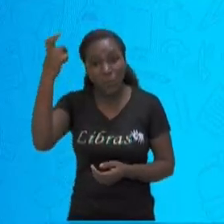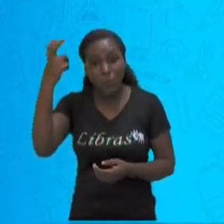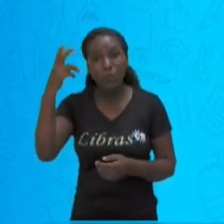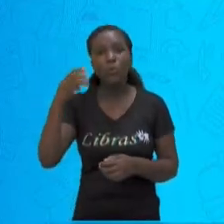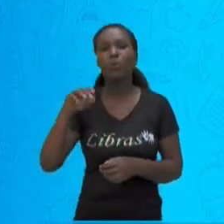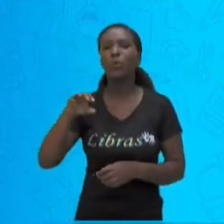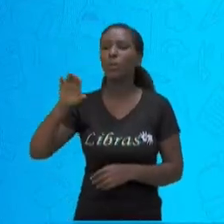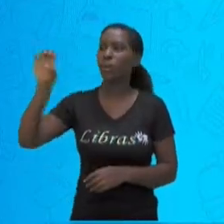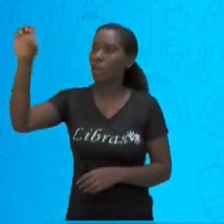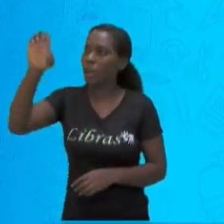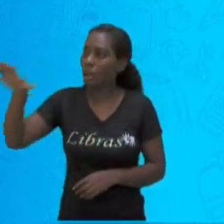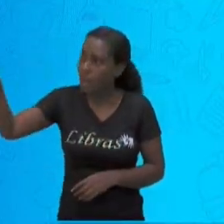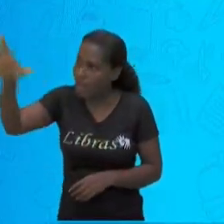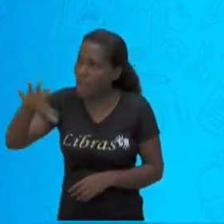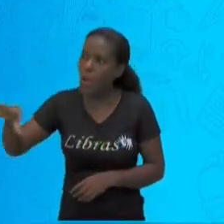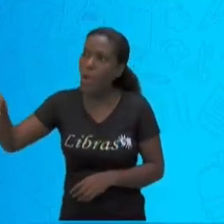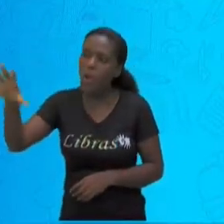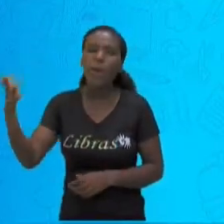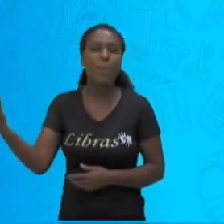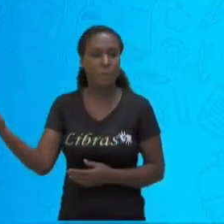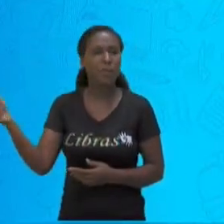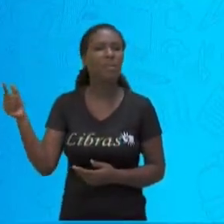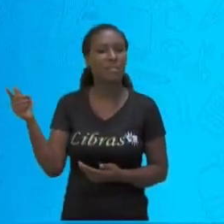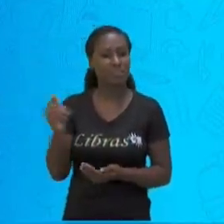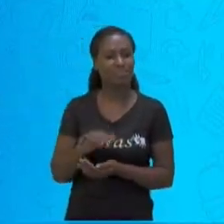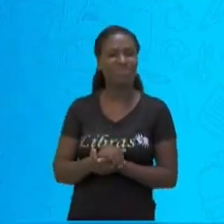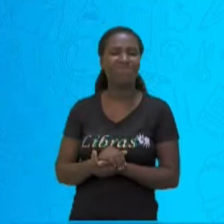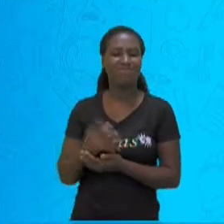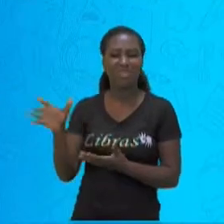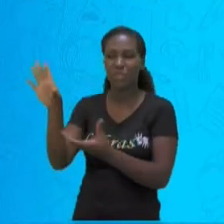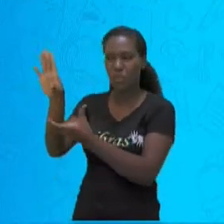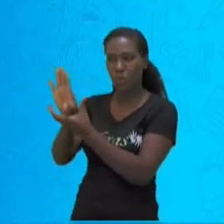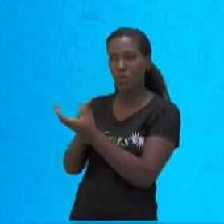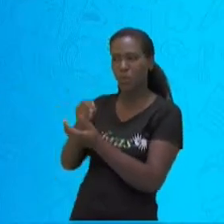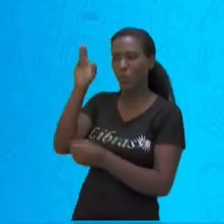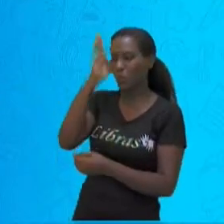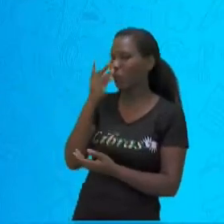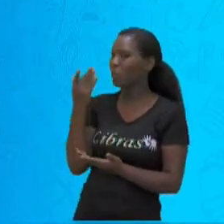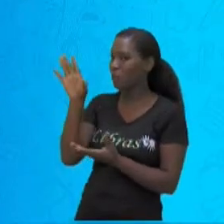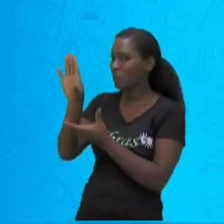tropical. É de clima temperado.